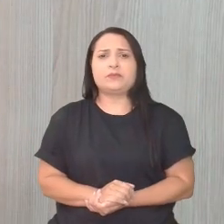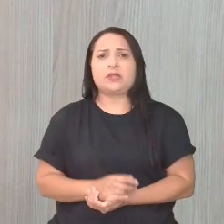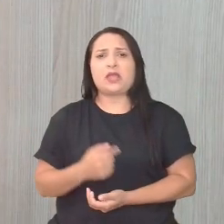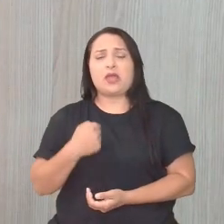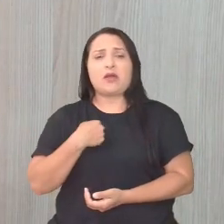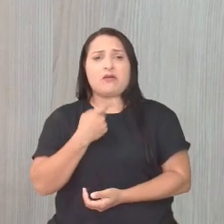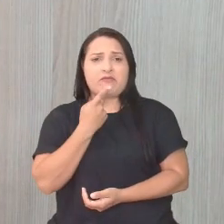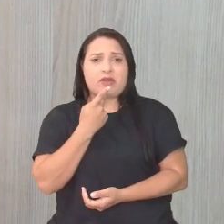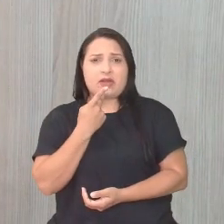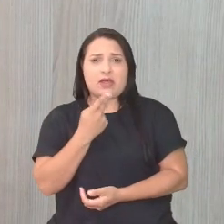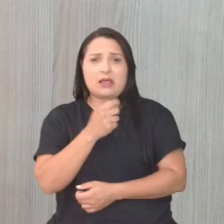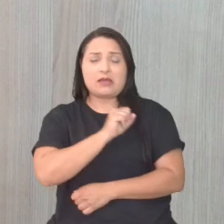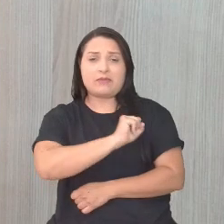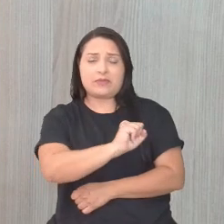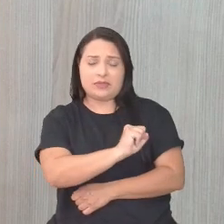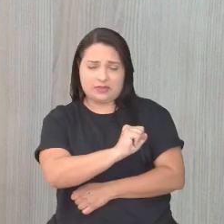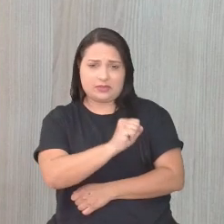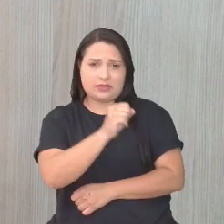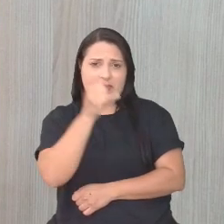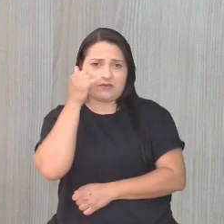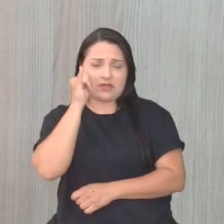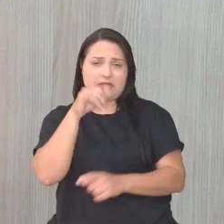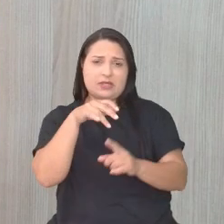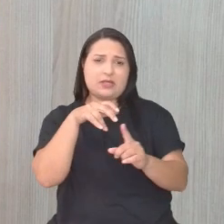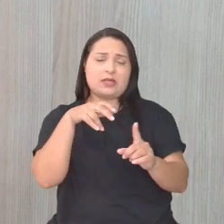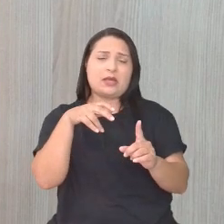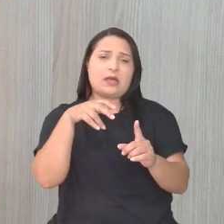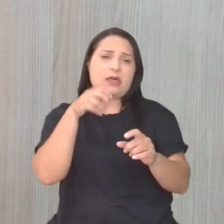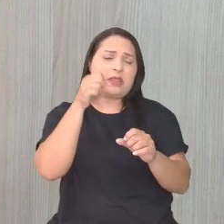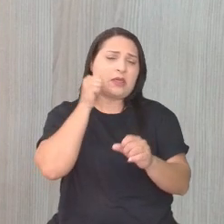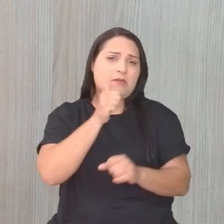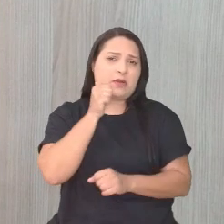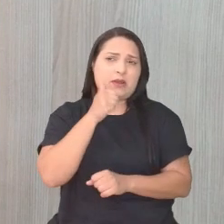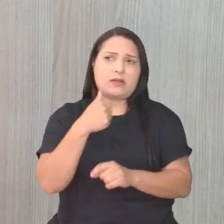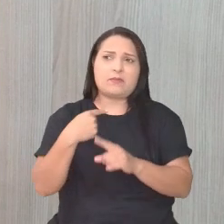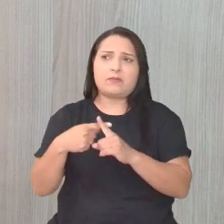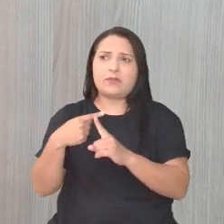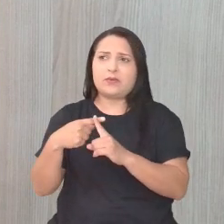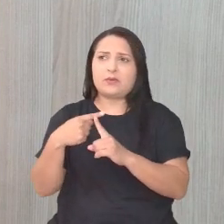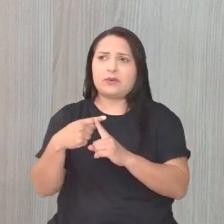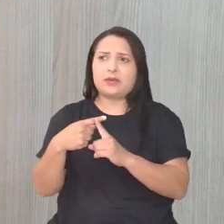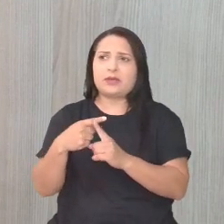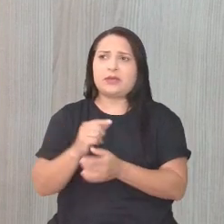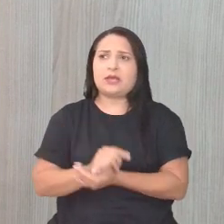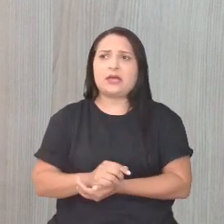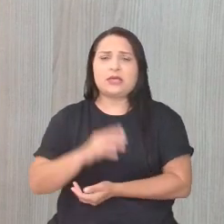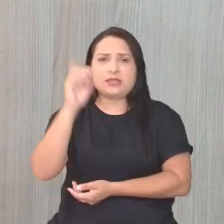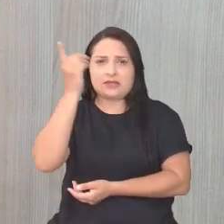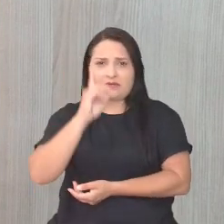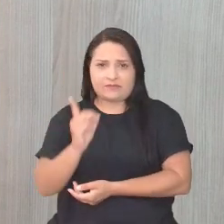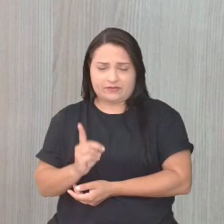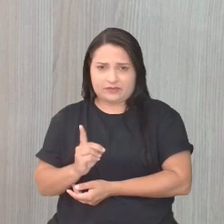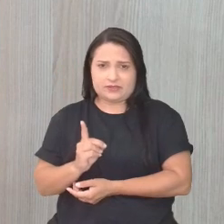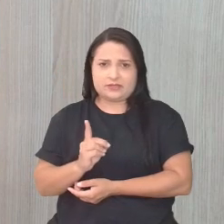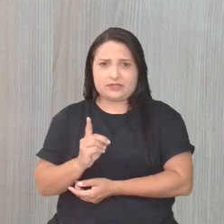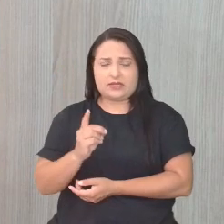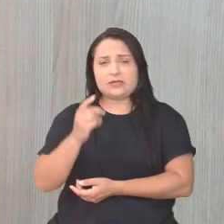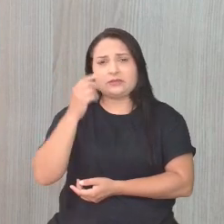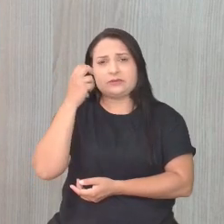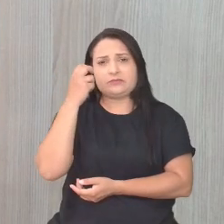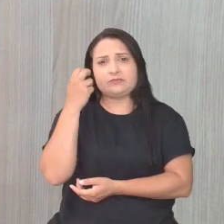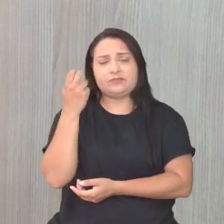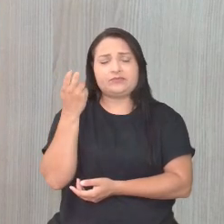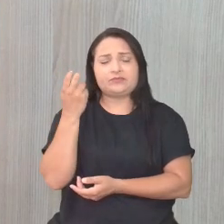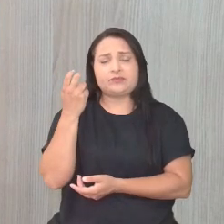à violência contra a mulher, professora, porque a deficiência intelectual, 28 a 28 de agosto, a gente deixa para a última semana de agosto, como